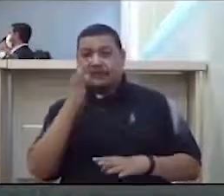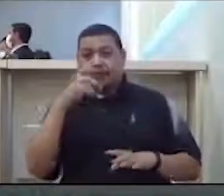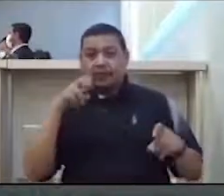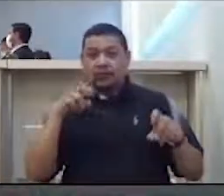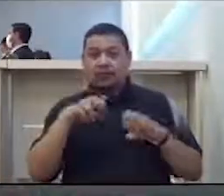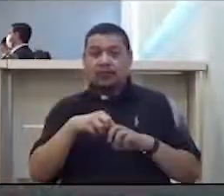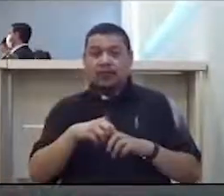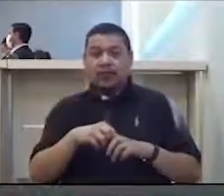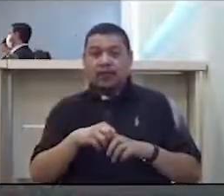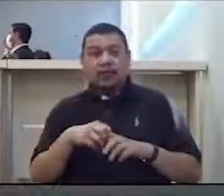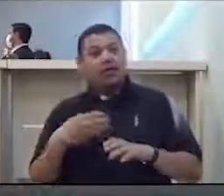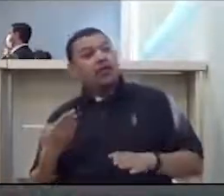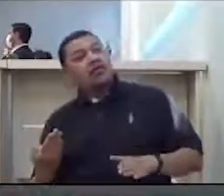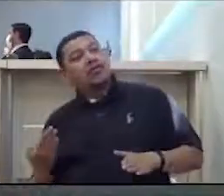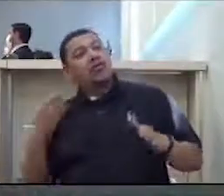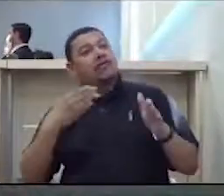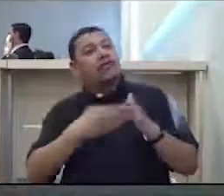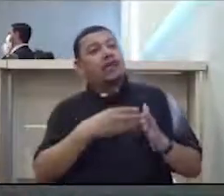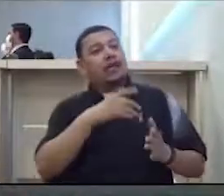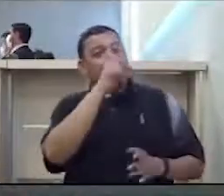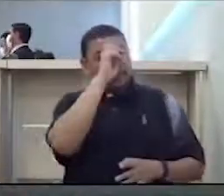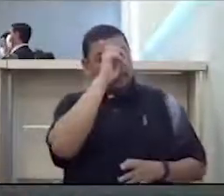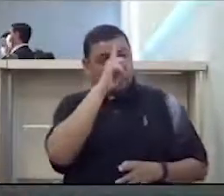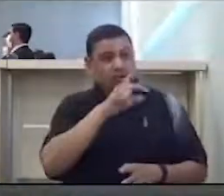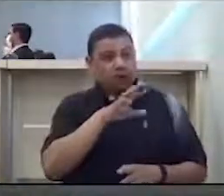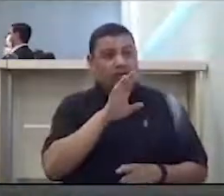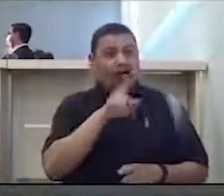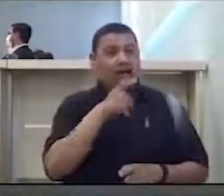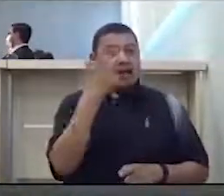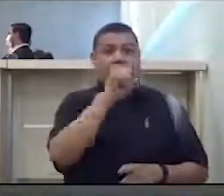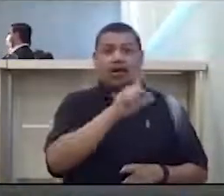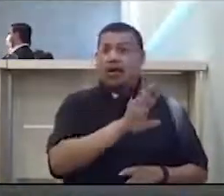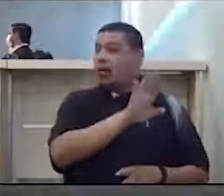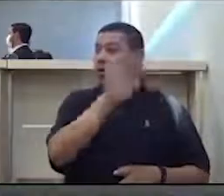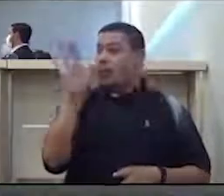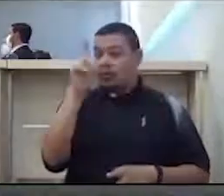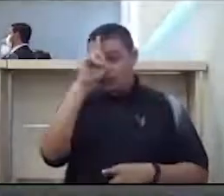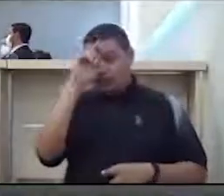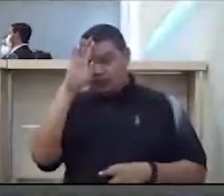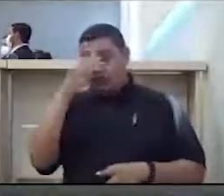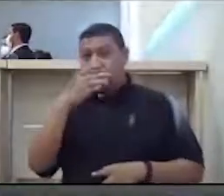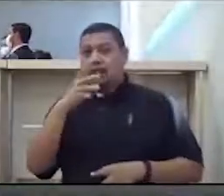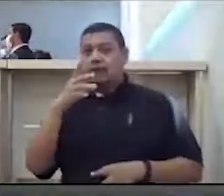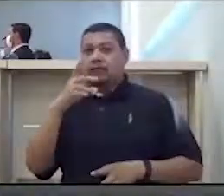chegar lá no Hospital Euros e encaminhar para um hospital particular,